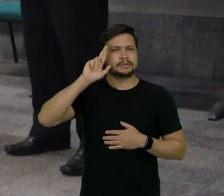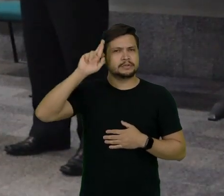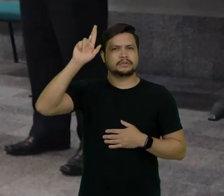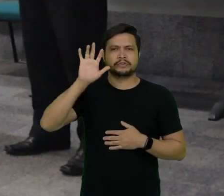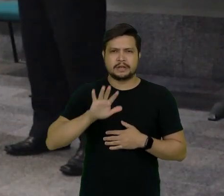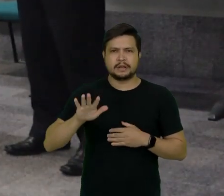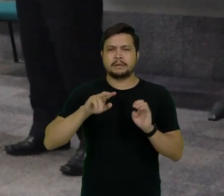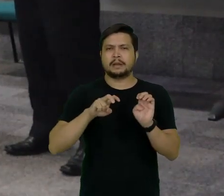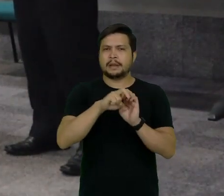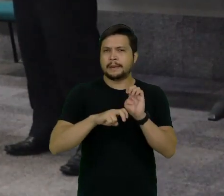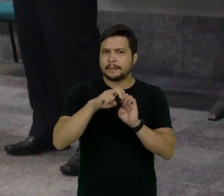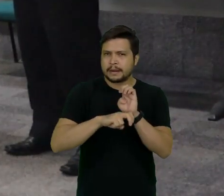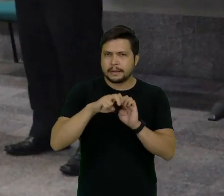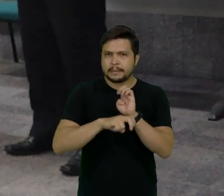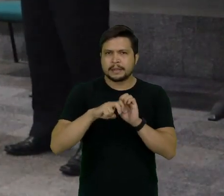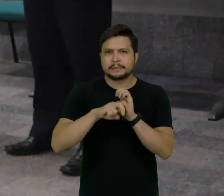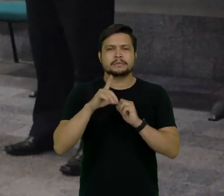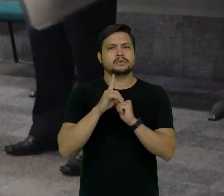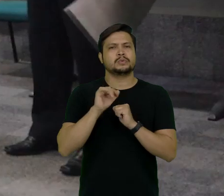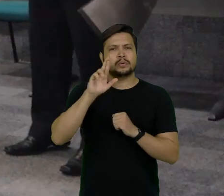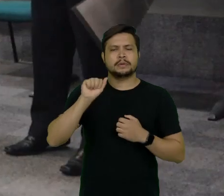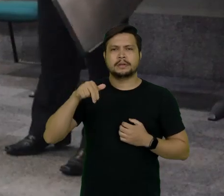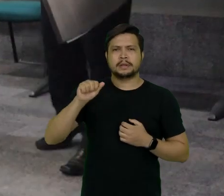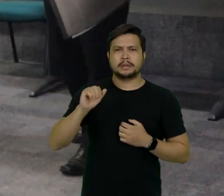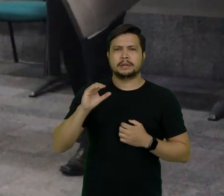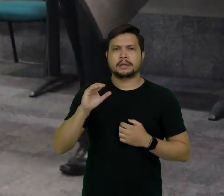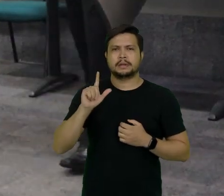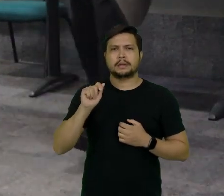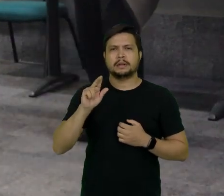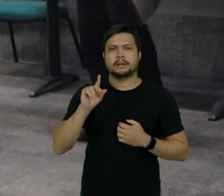da Embrapa Caprinos e Ovinos, doutora Ana Clara Rodrigues Cavalcante.